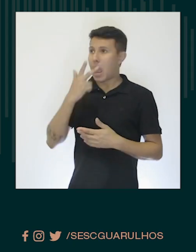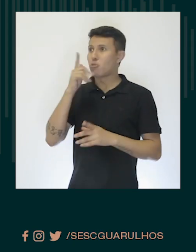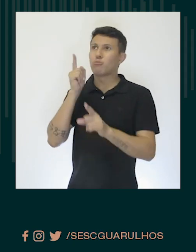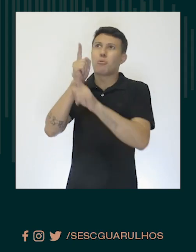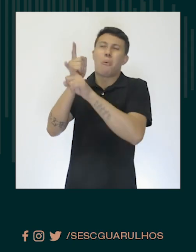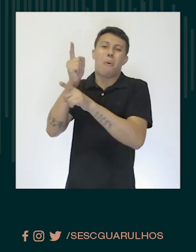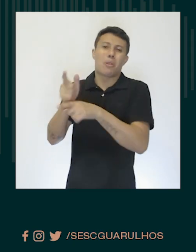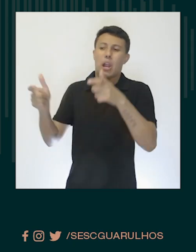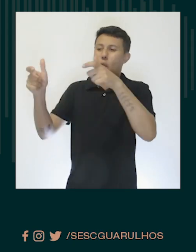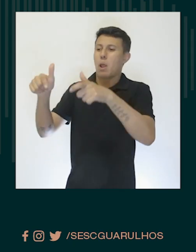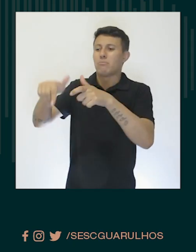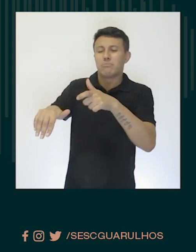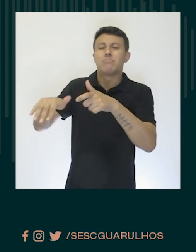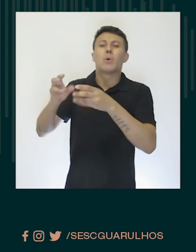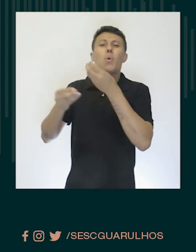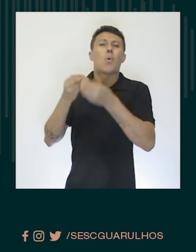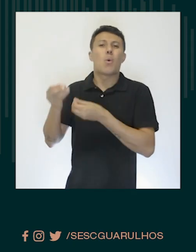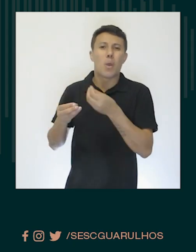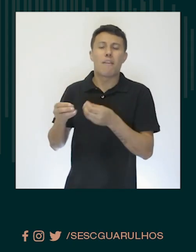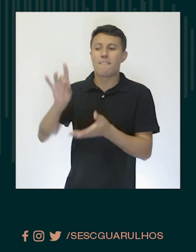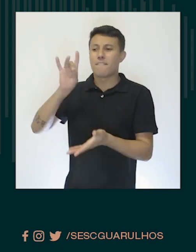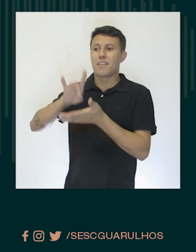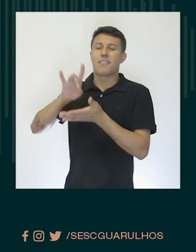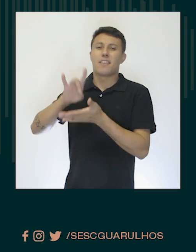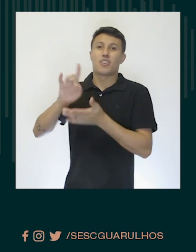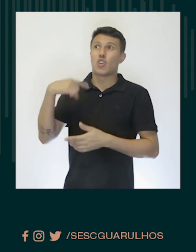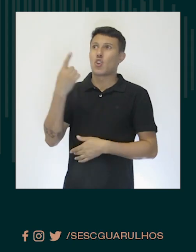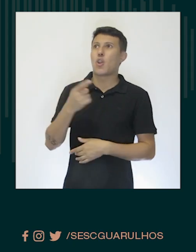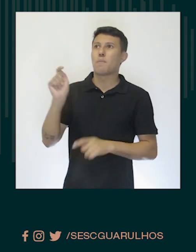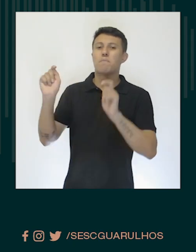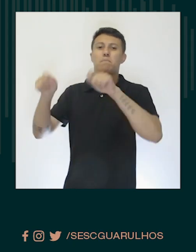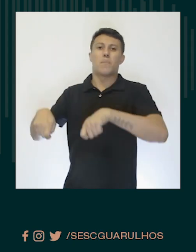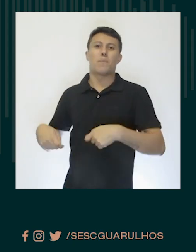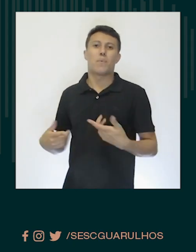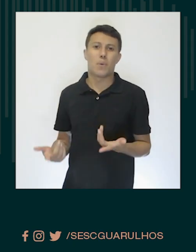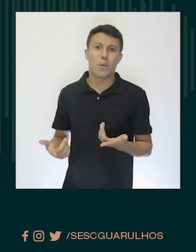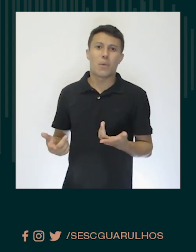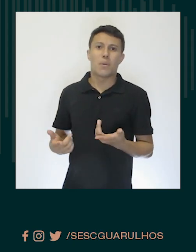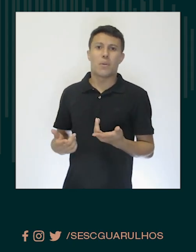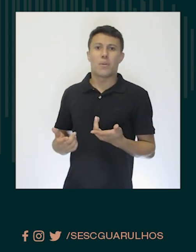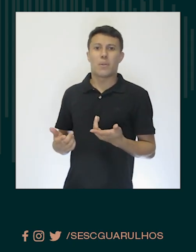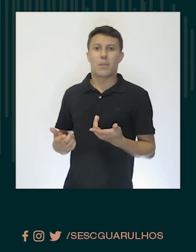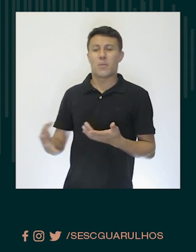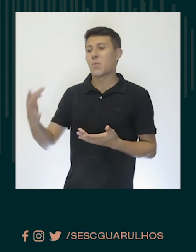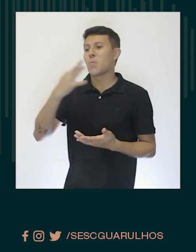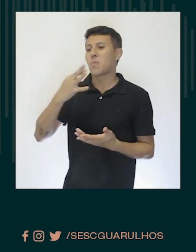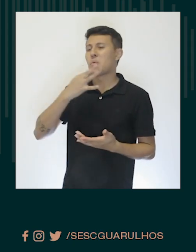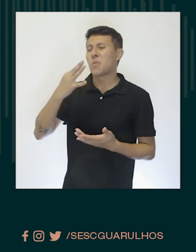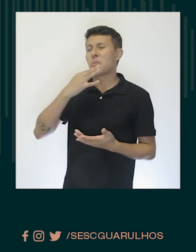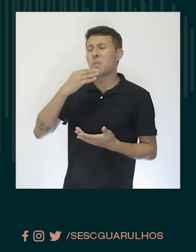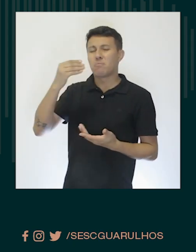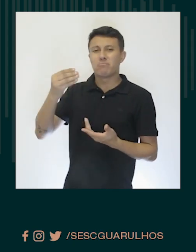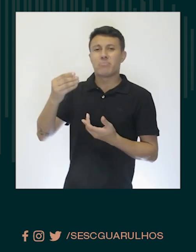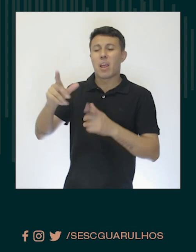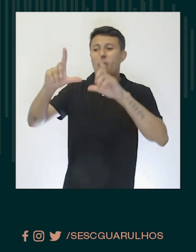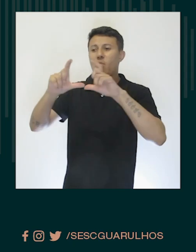esse lugar aí de realmente da gente poder em essas lives a gente conhecer a fotografia como eu conheci a fotografia do